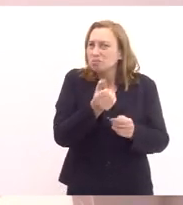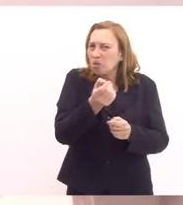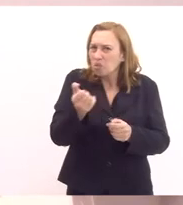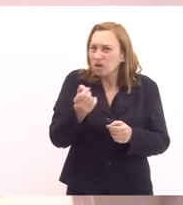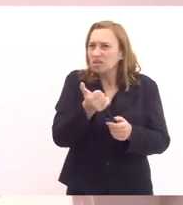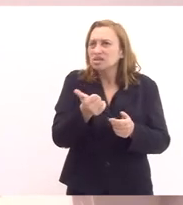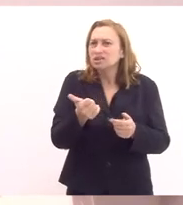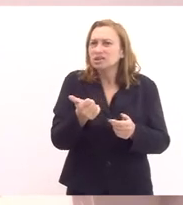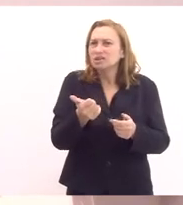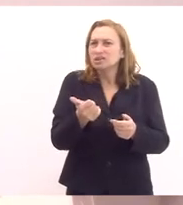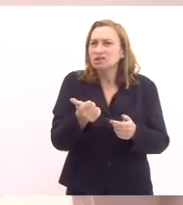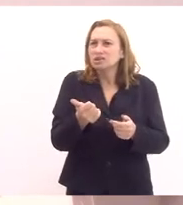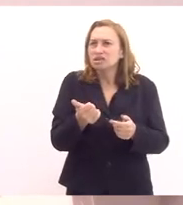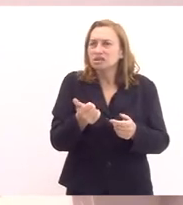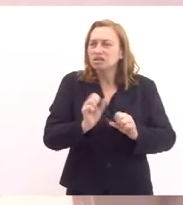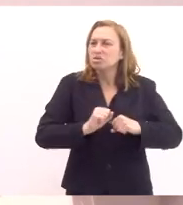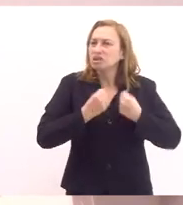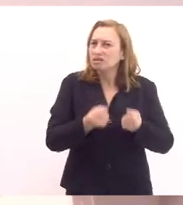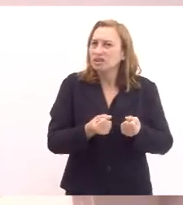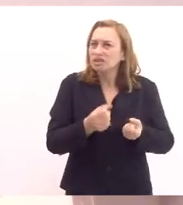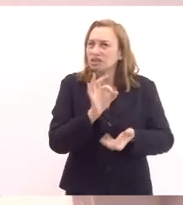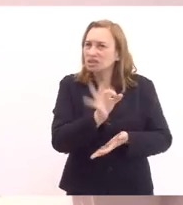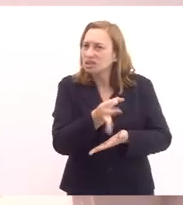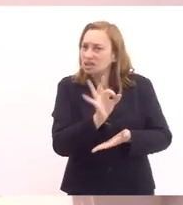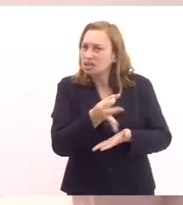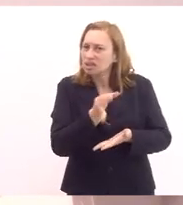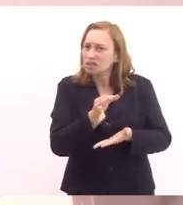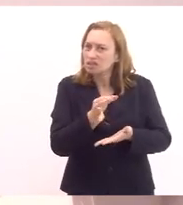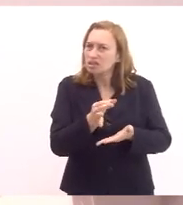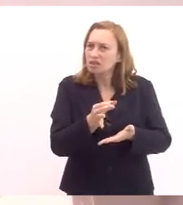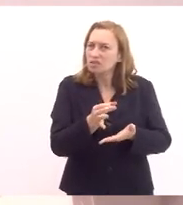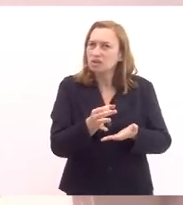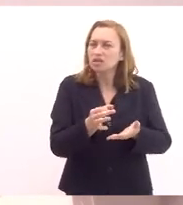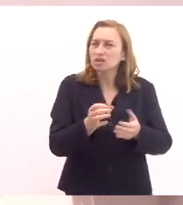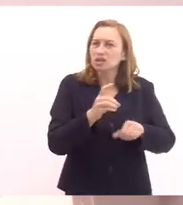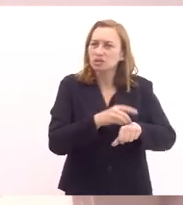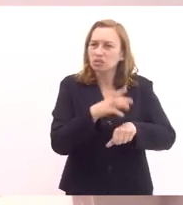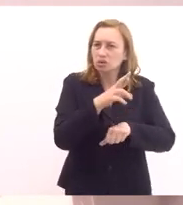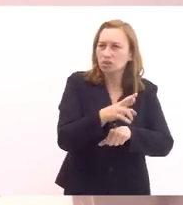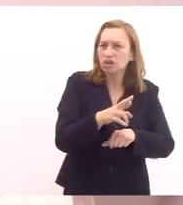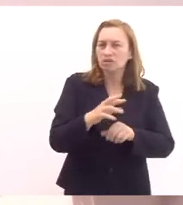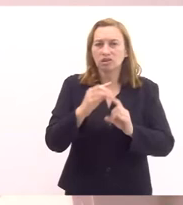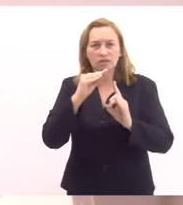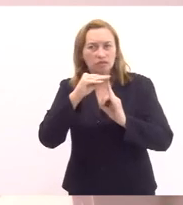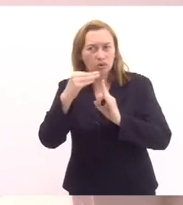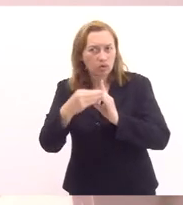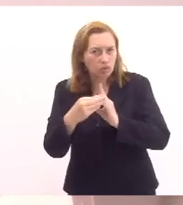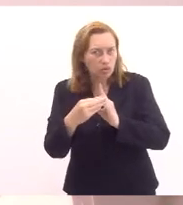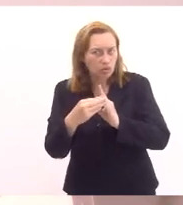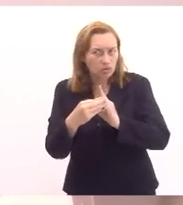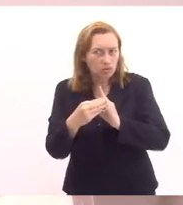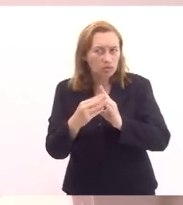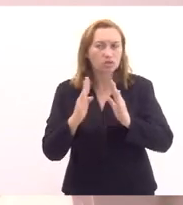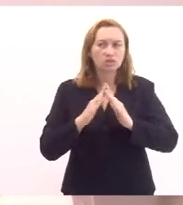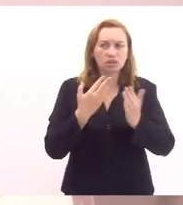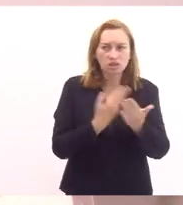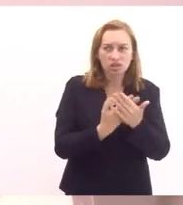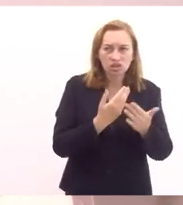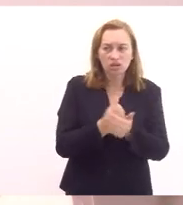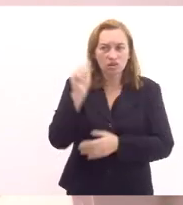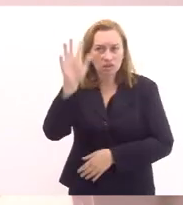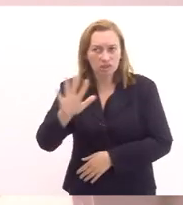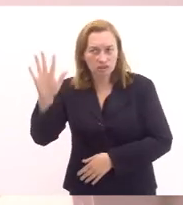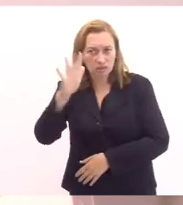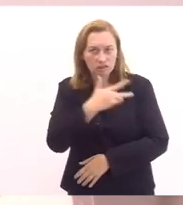tá que tem sido defendido inclusive em tese de doutorado da Fiocruz da escola nacional de saúde pública